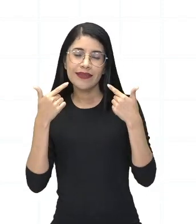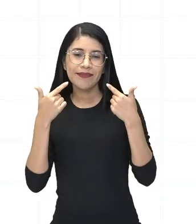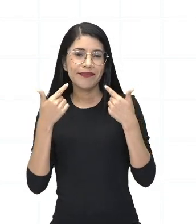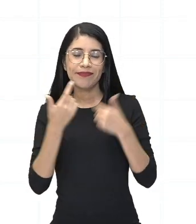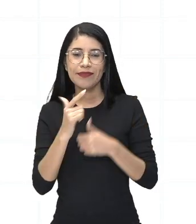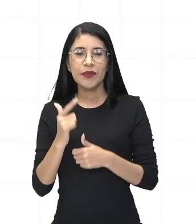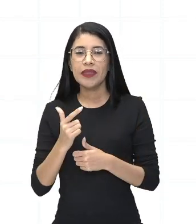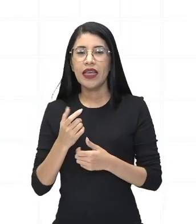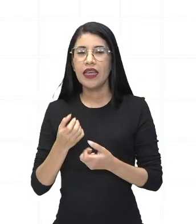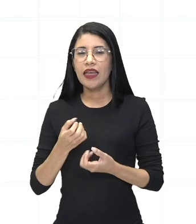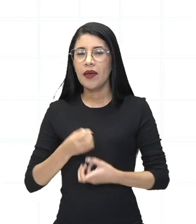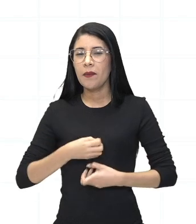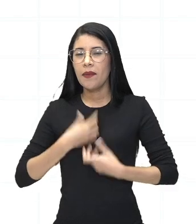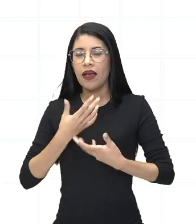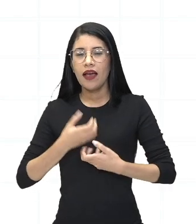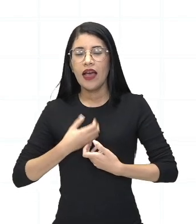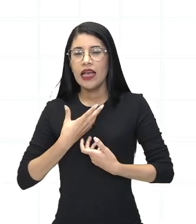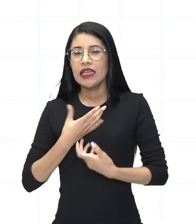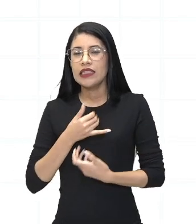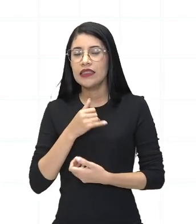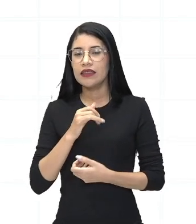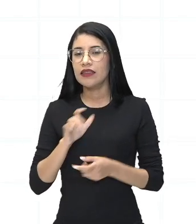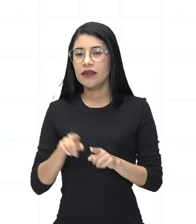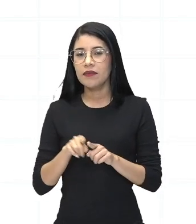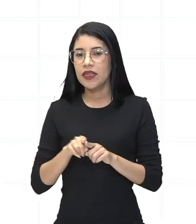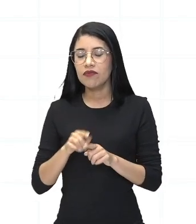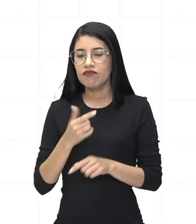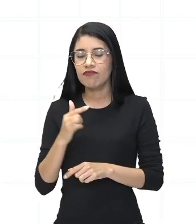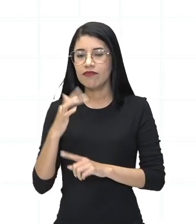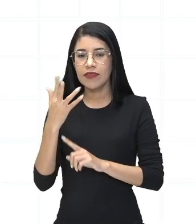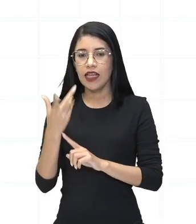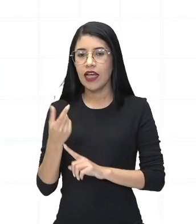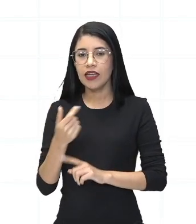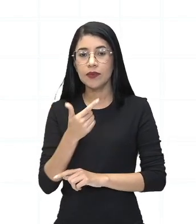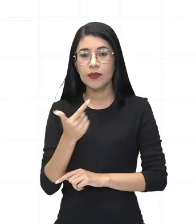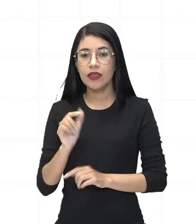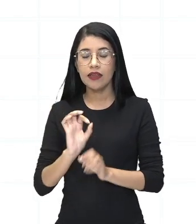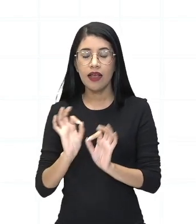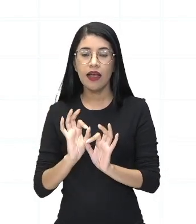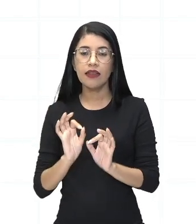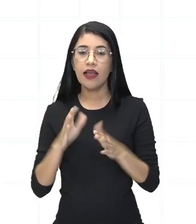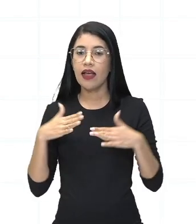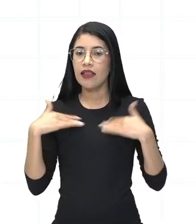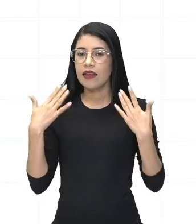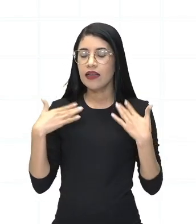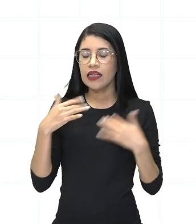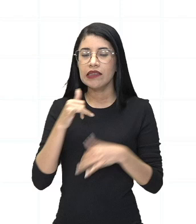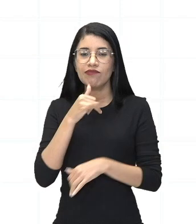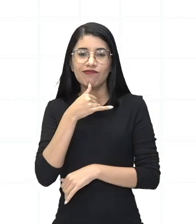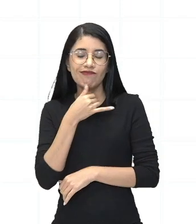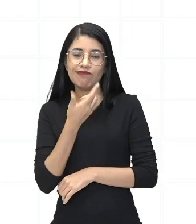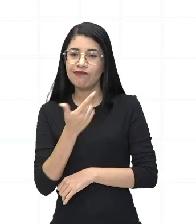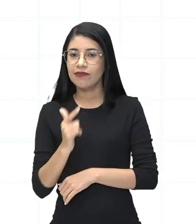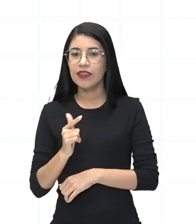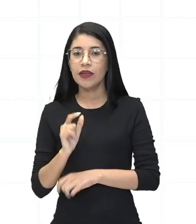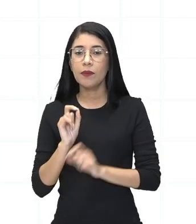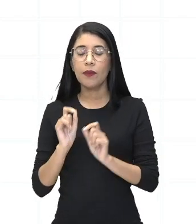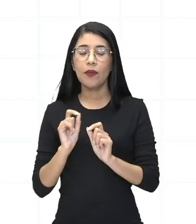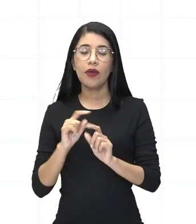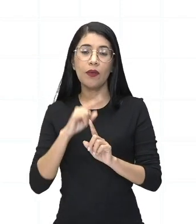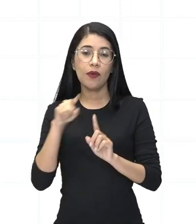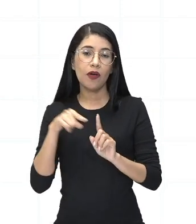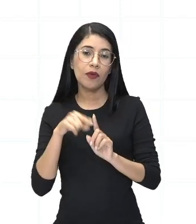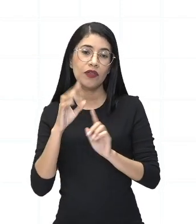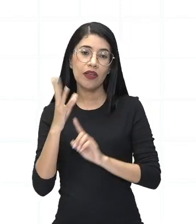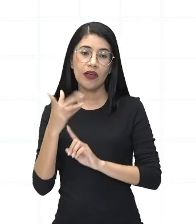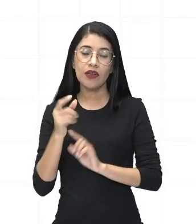existe uma expressão emocional na arte, né? Não demonstram alegria ou tristeza, porque o propósito da arte era